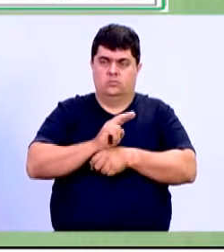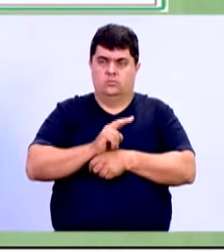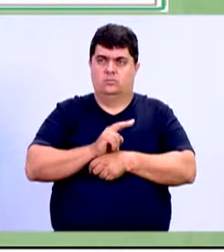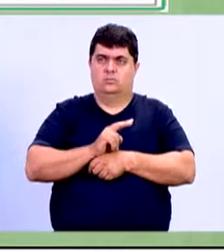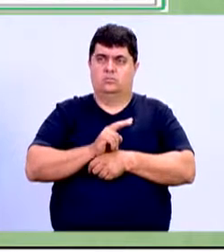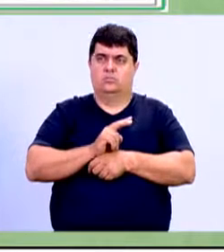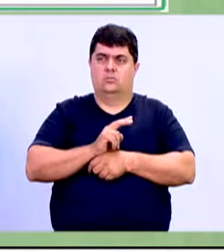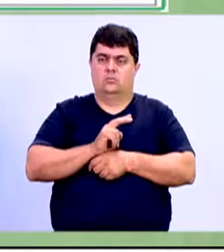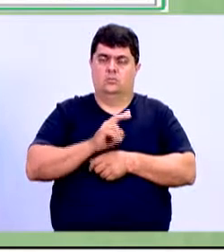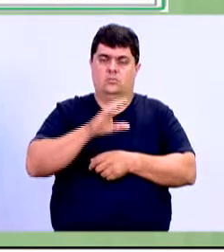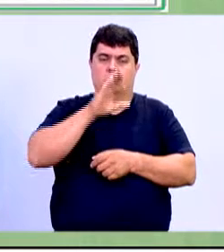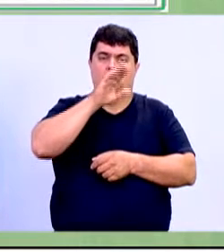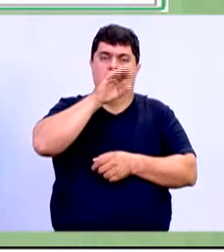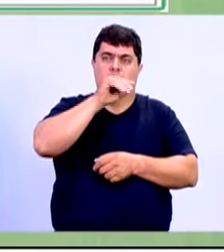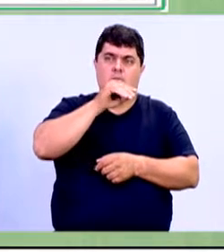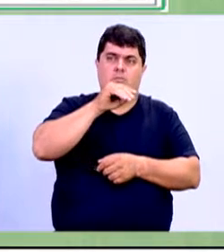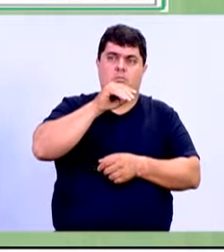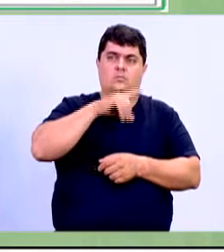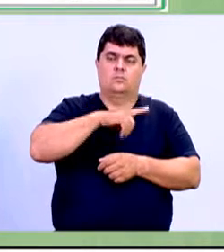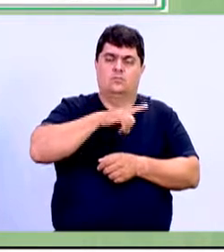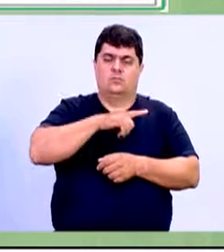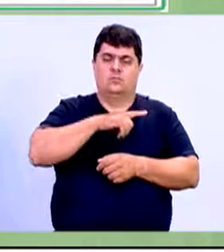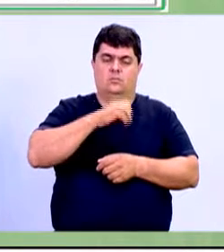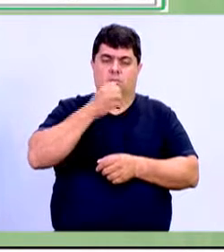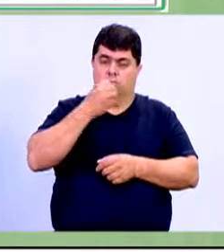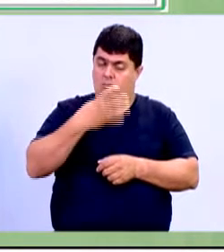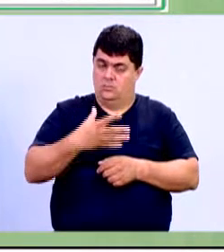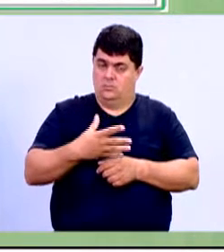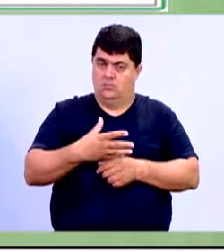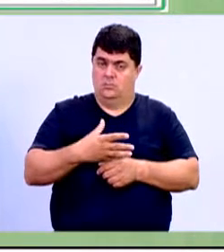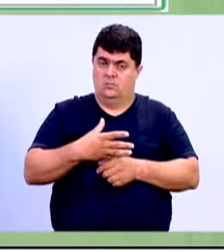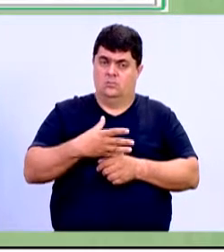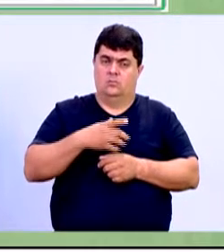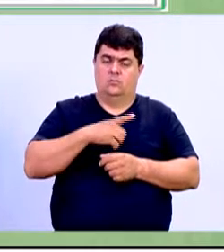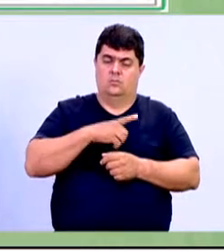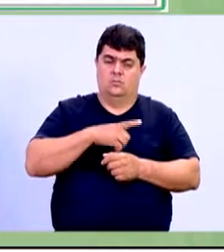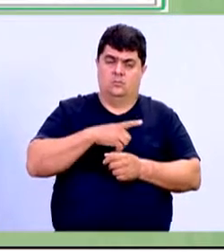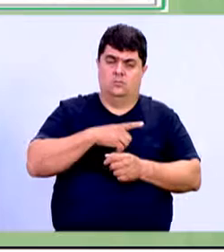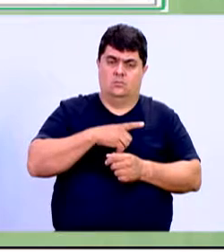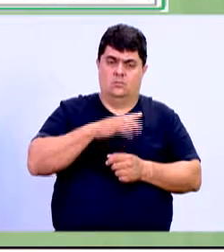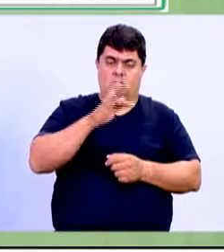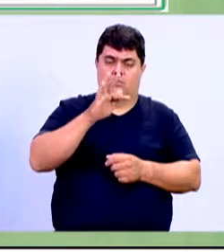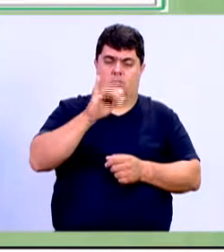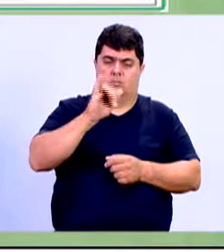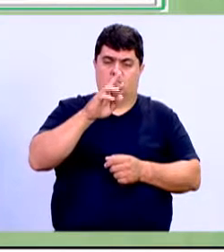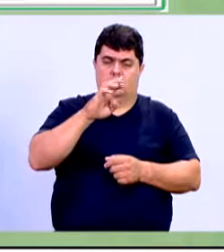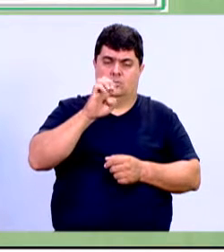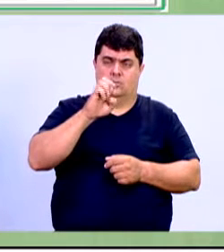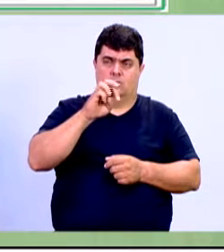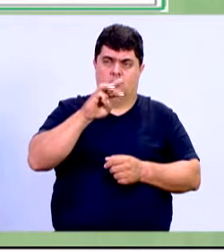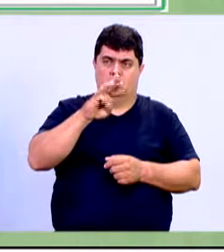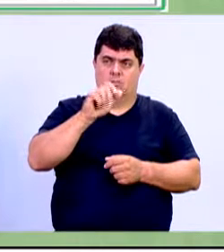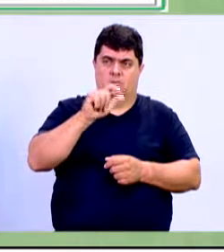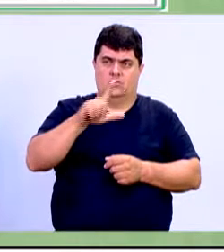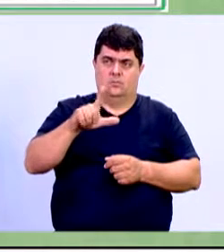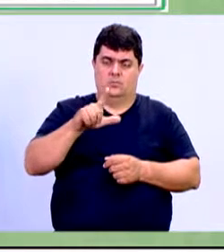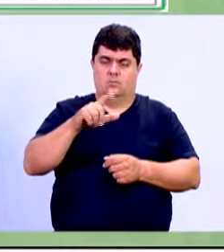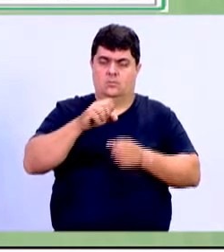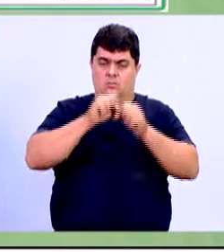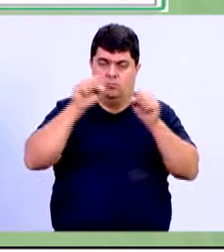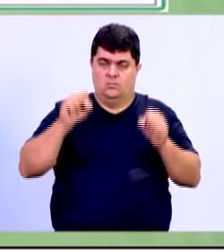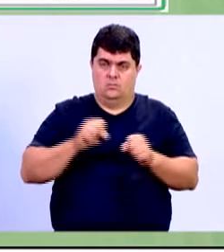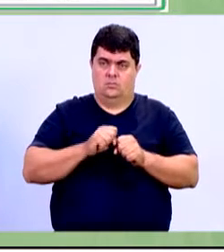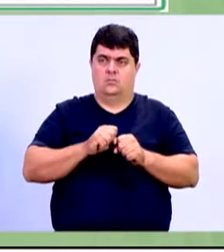O Linux fornece, é muito eficiente na parte de firewall, né? Firewall como software.